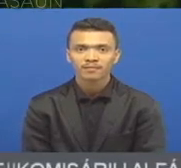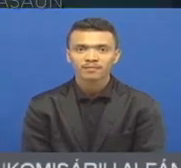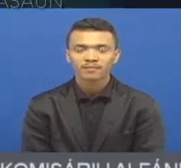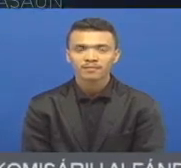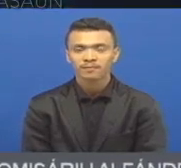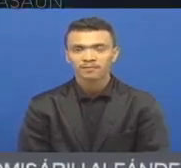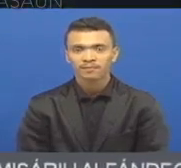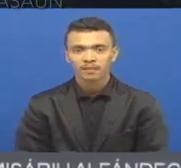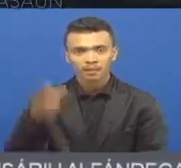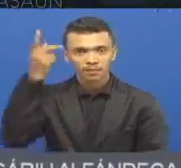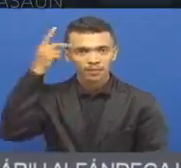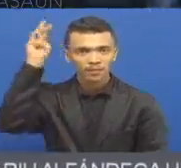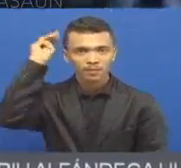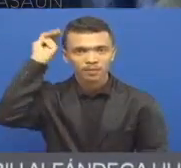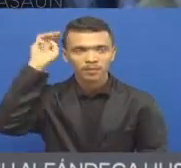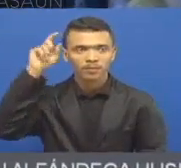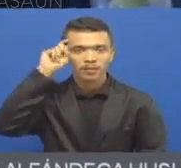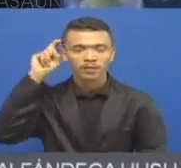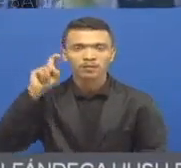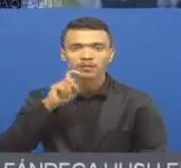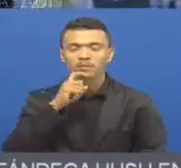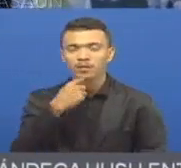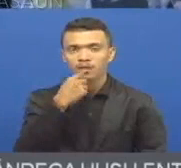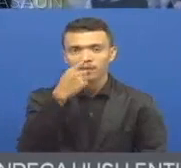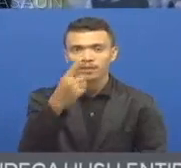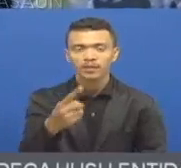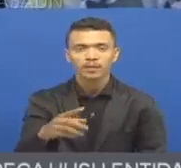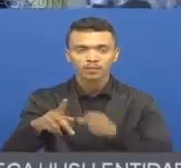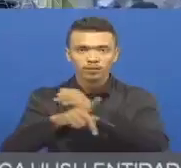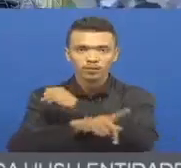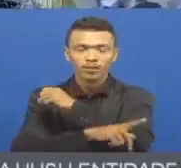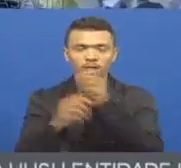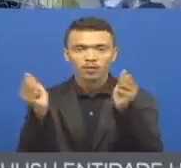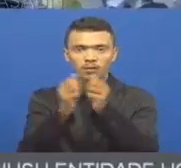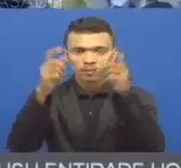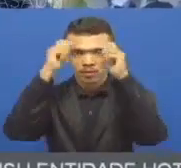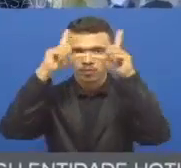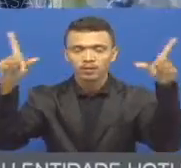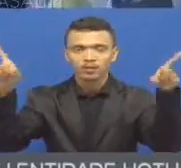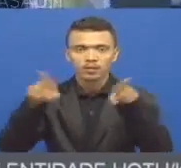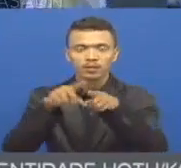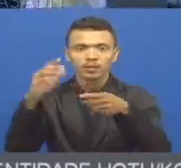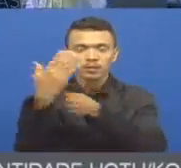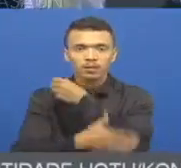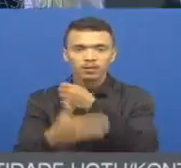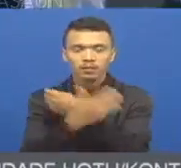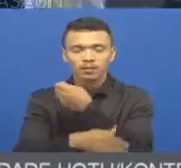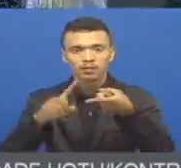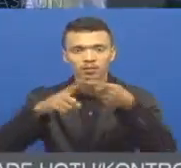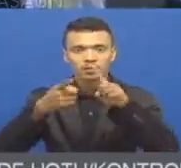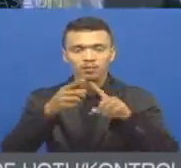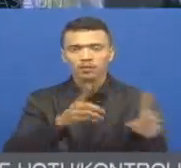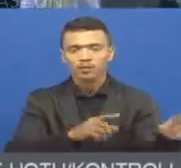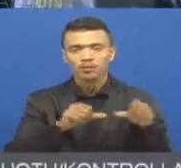país. Primeiro-ministro Cairala Xanana Guzmão informa: Portugal e Timor-Leste são países irmãos, que continuam a